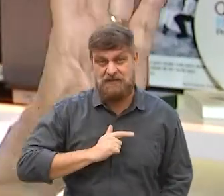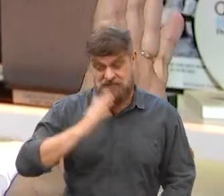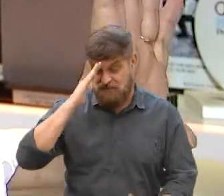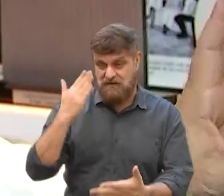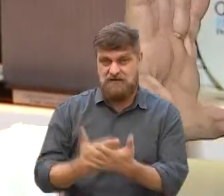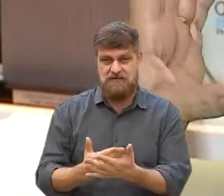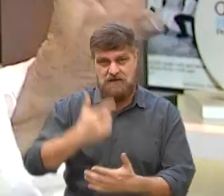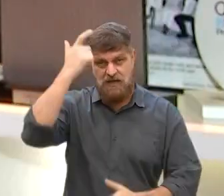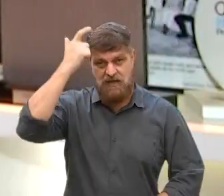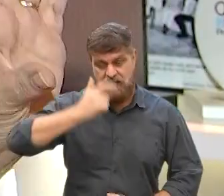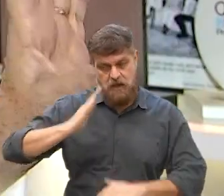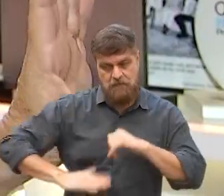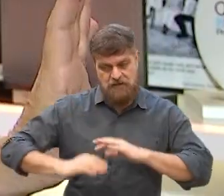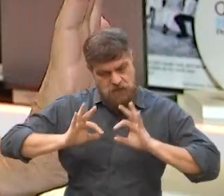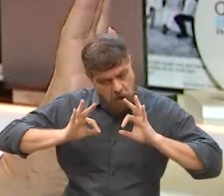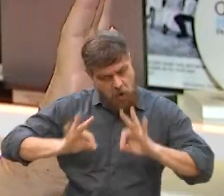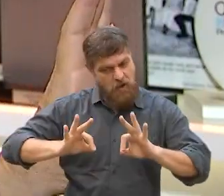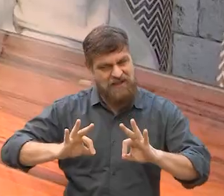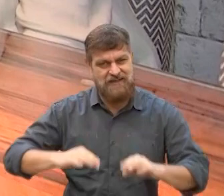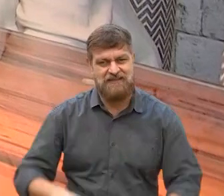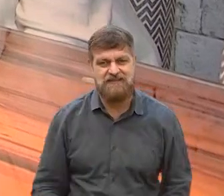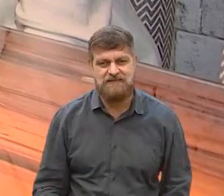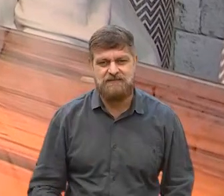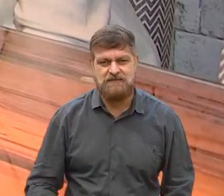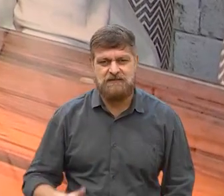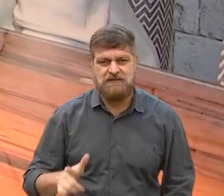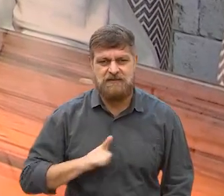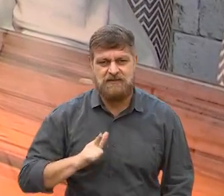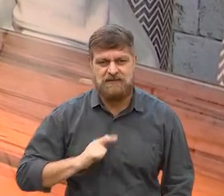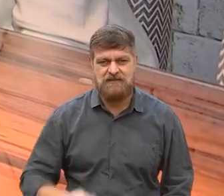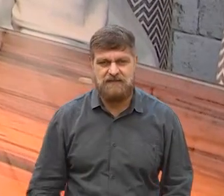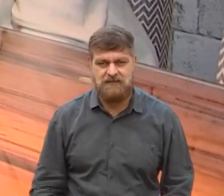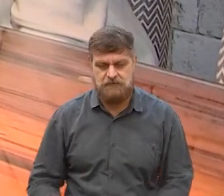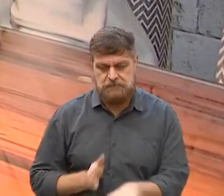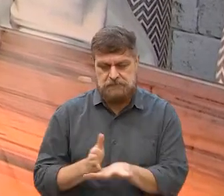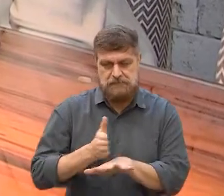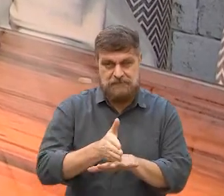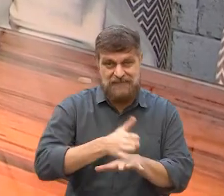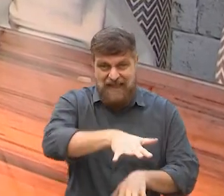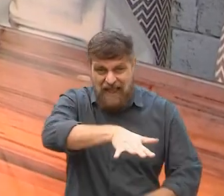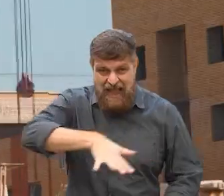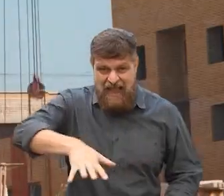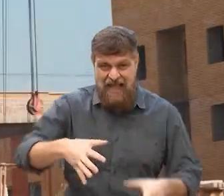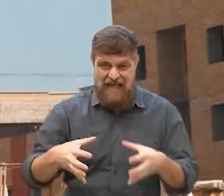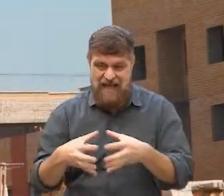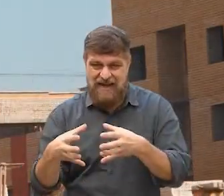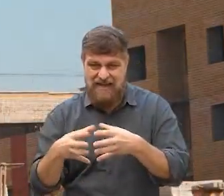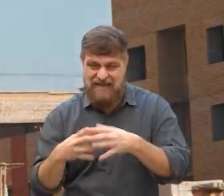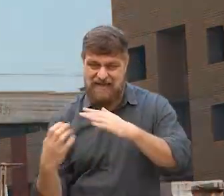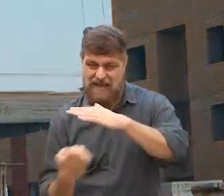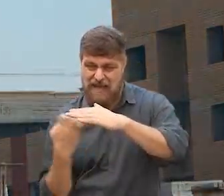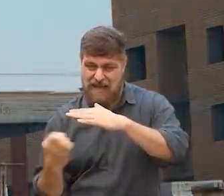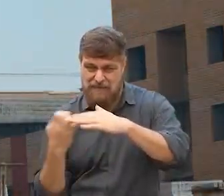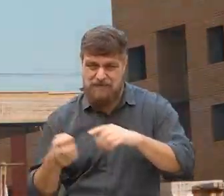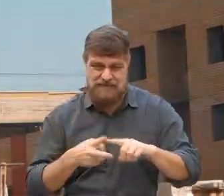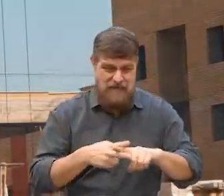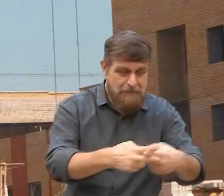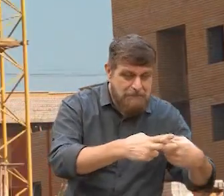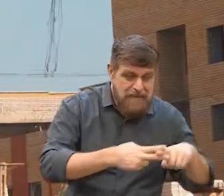para pedreiros, engenheiros executarem. Então tinha essa dificuldade, a maioria falava que tudo que eu fazia,